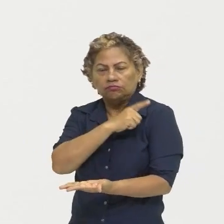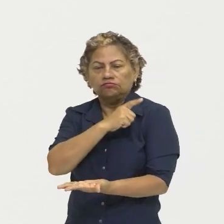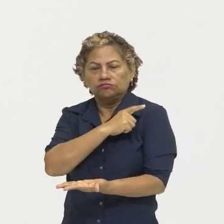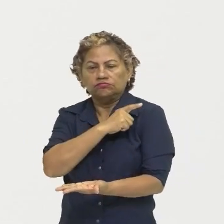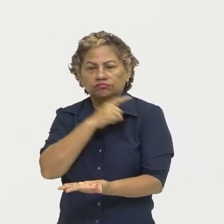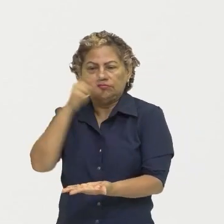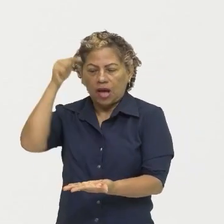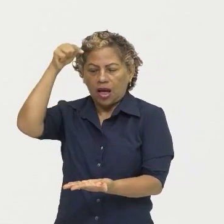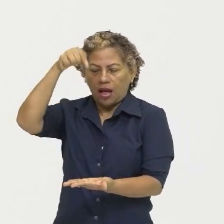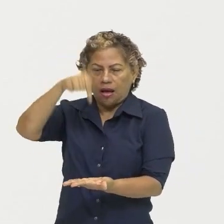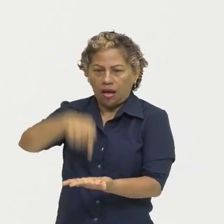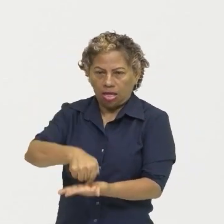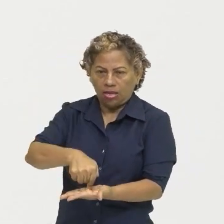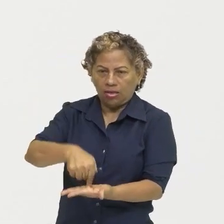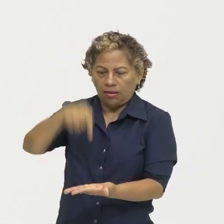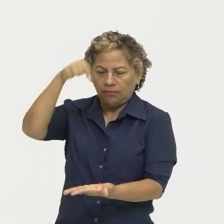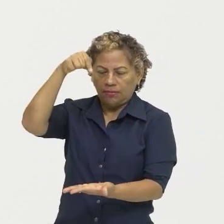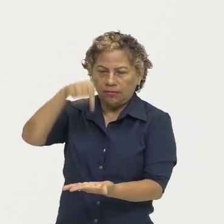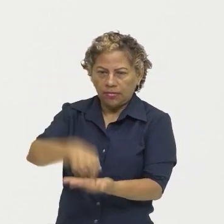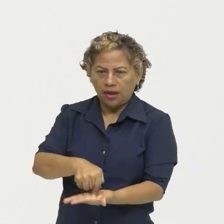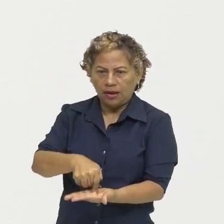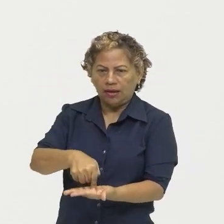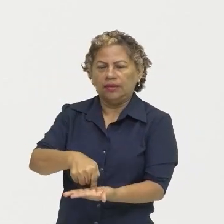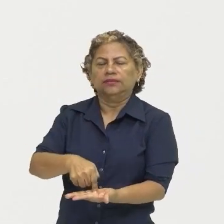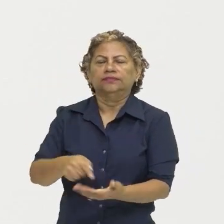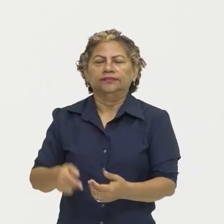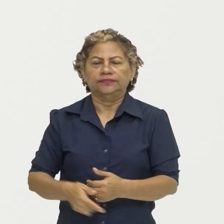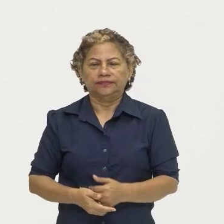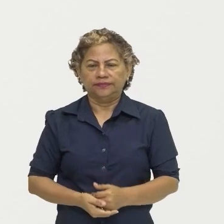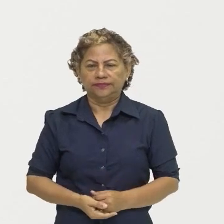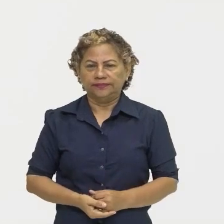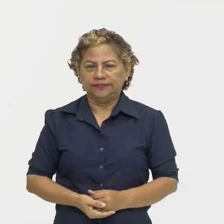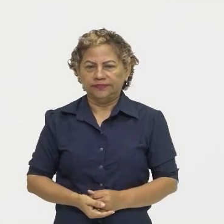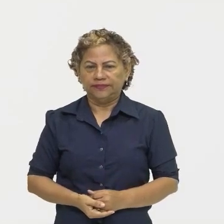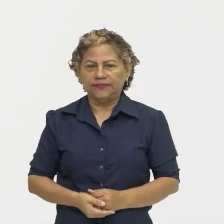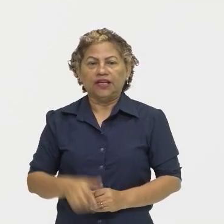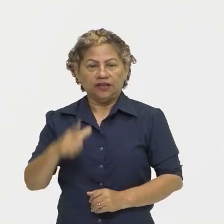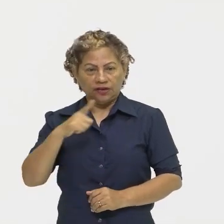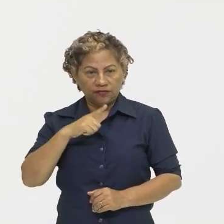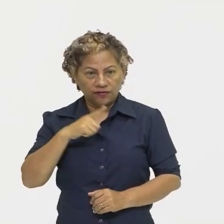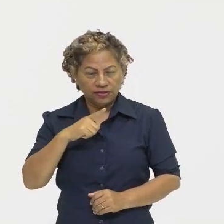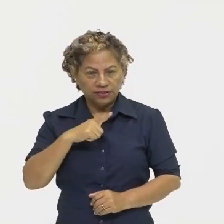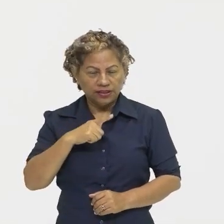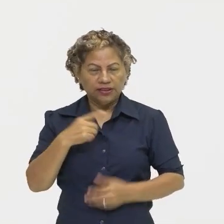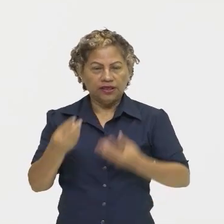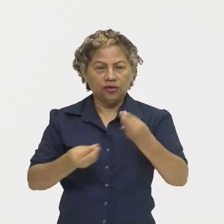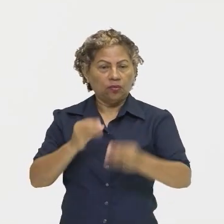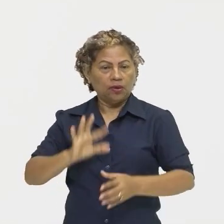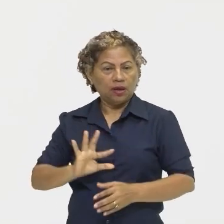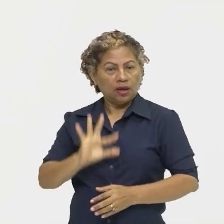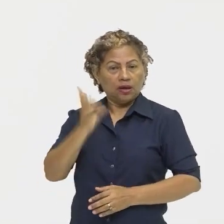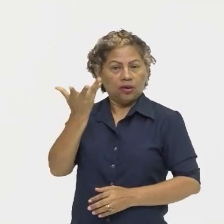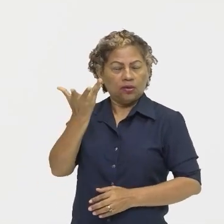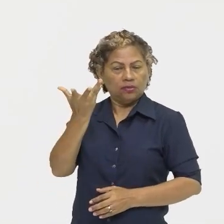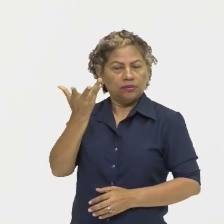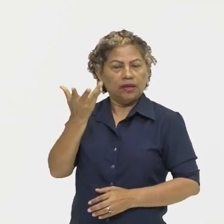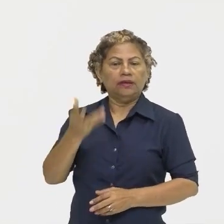um trabalho empurrando a estaca. Aí você tem o funcionamento dele